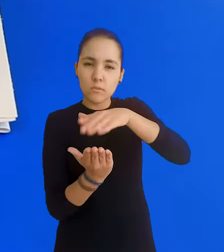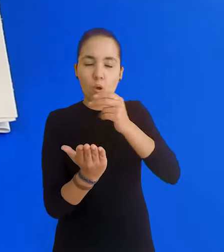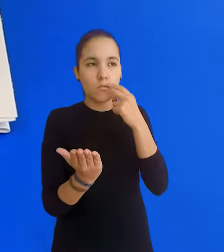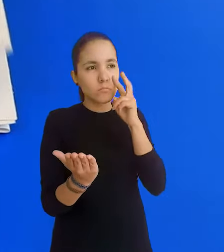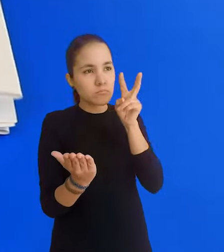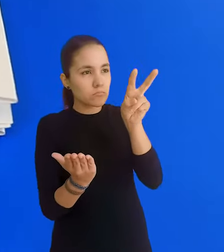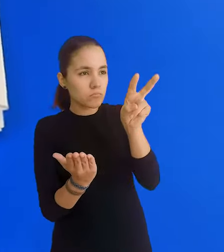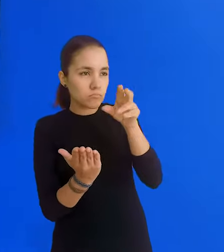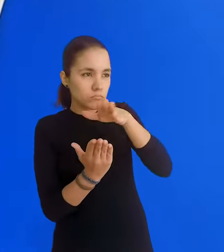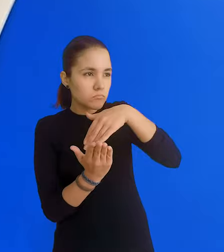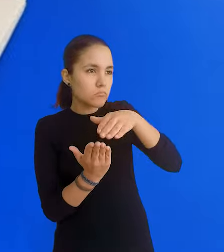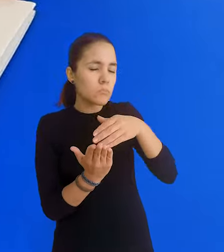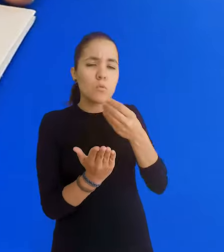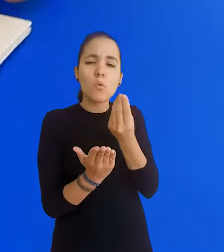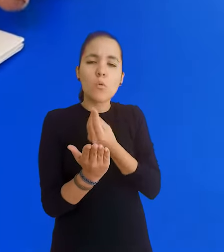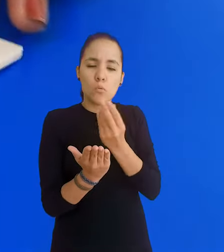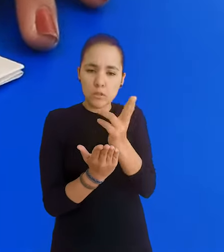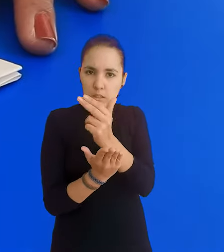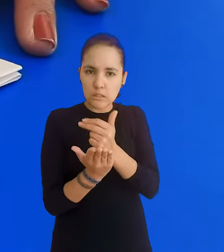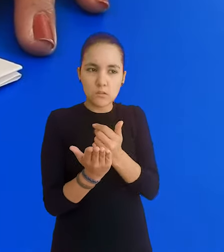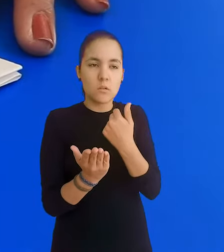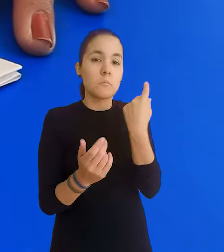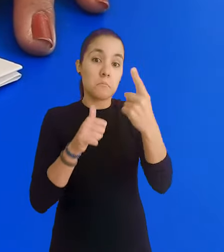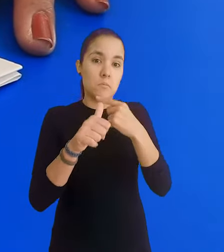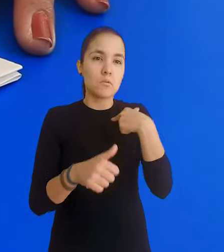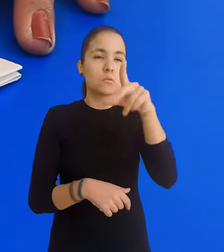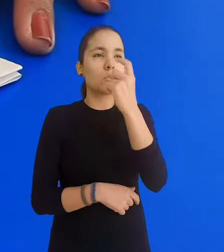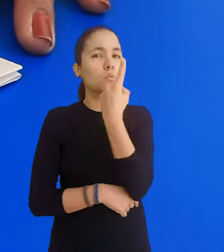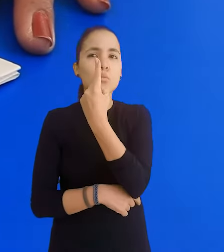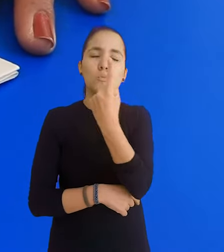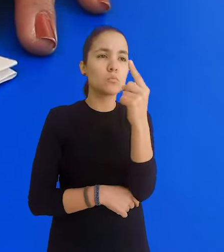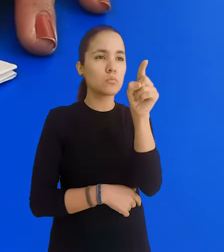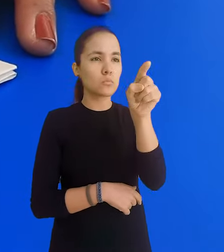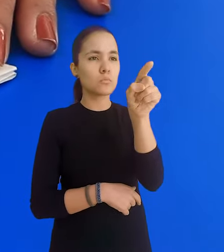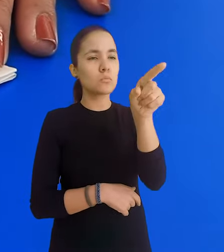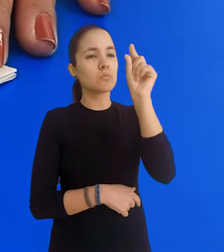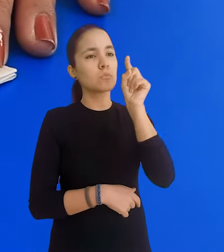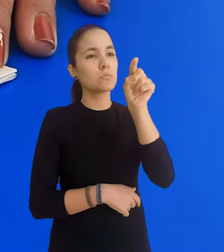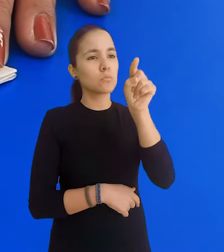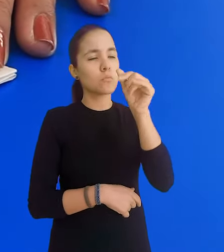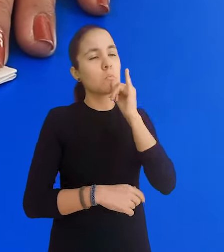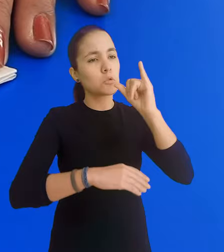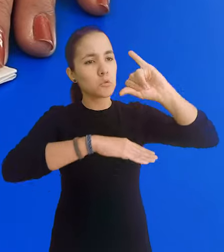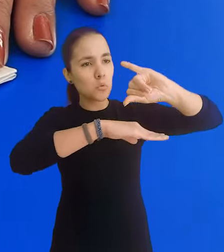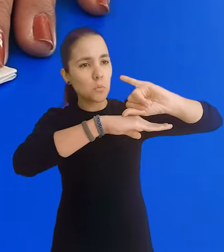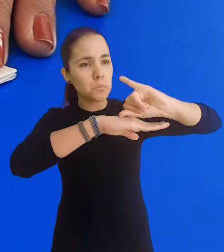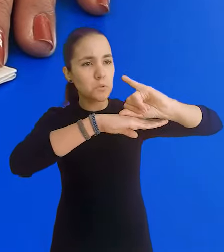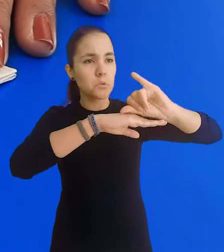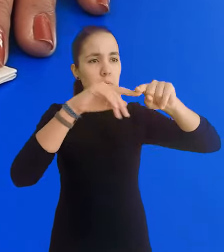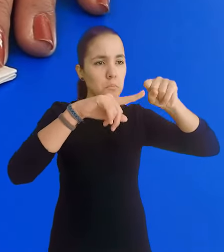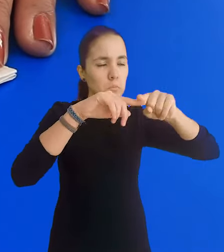é fundamental que, em primeiro lugar, você escolha um ponto de observação. Se for um objeto que está diante de você, você